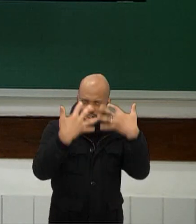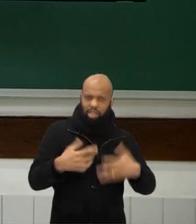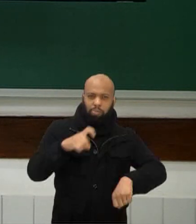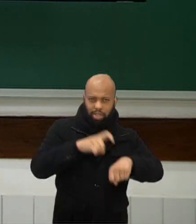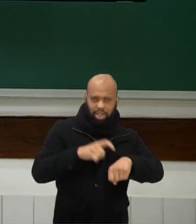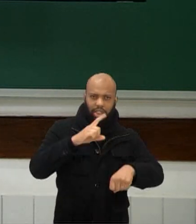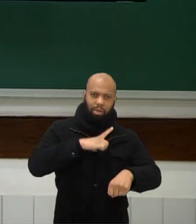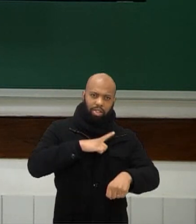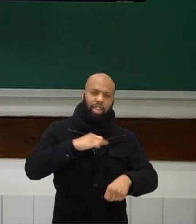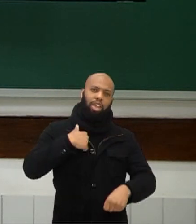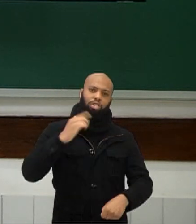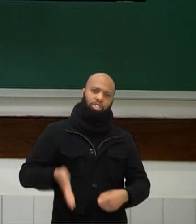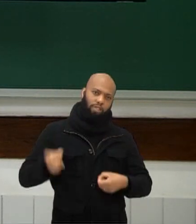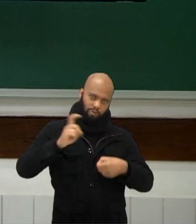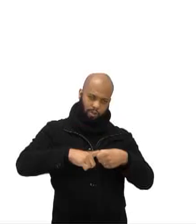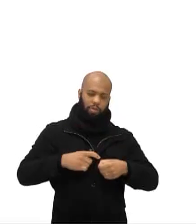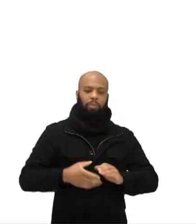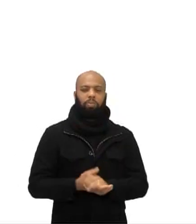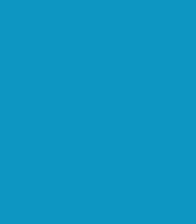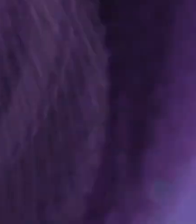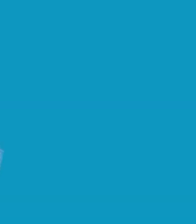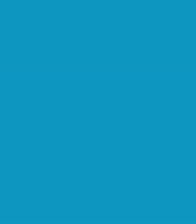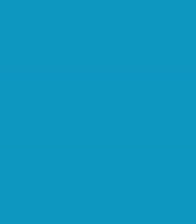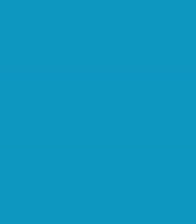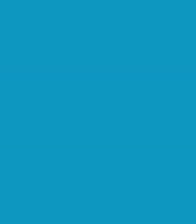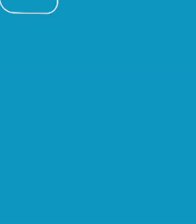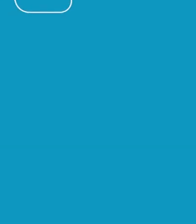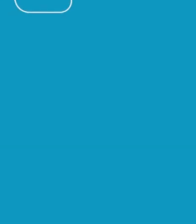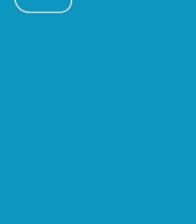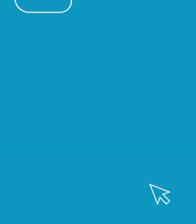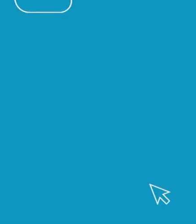dar um tempinho para você responder e eu volto já.